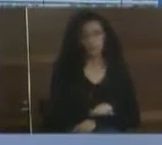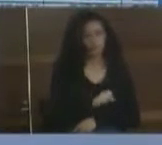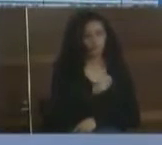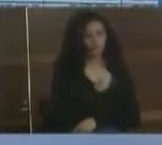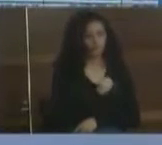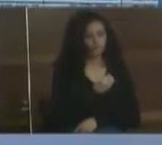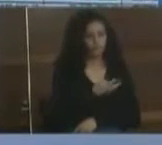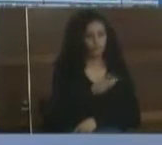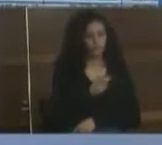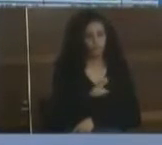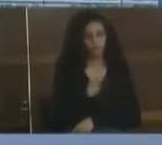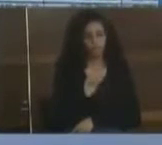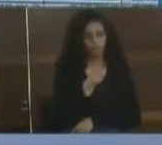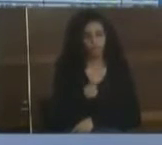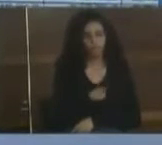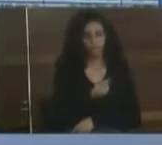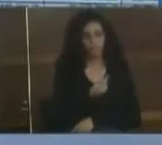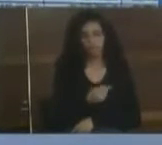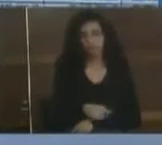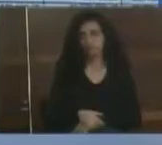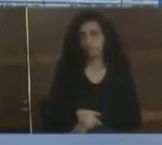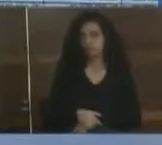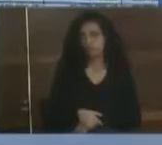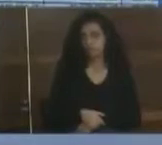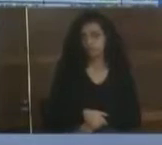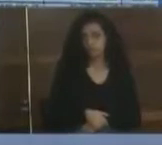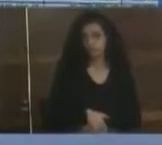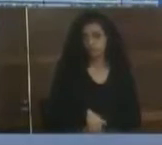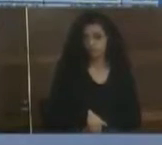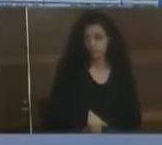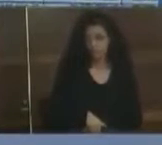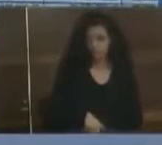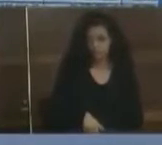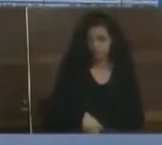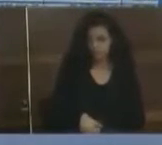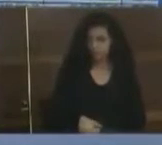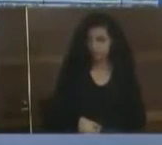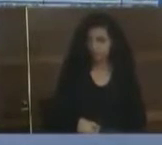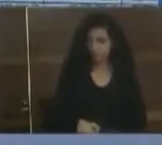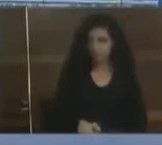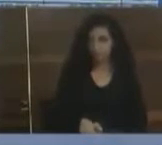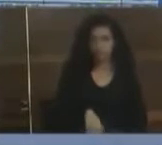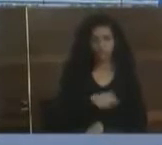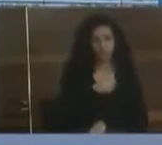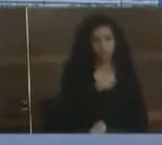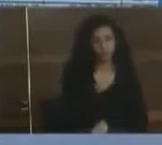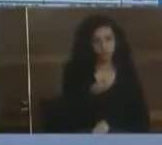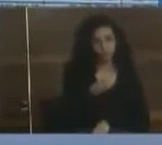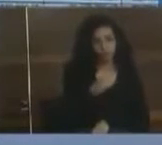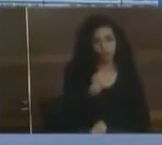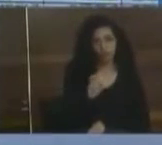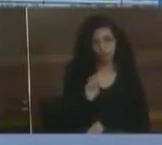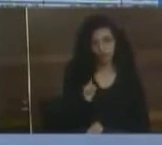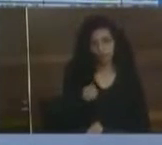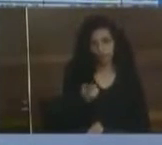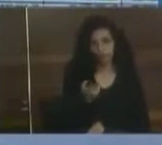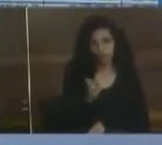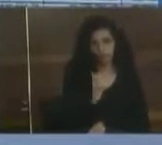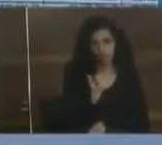835 1966 reais despesa empenhada até o 3º quadrimestre de 835